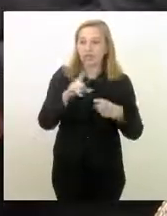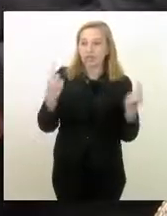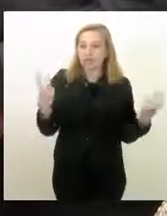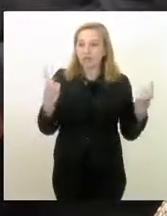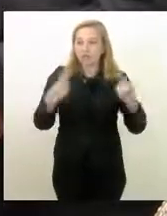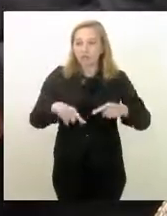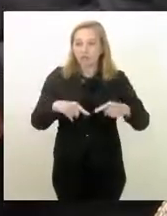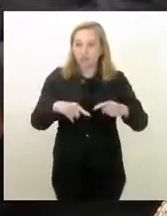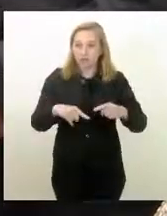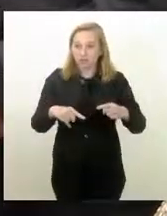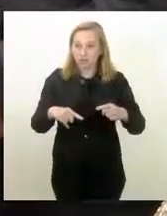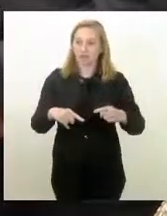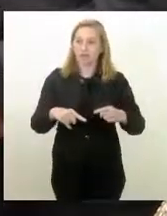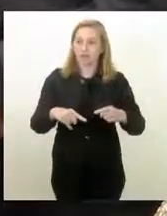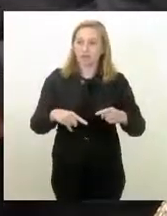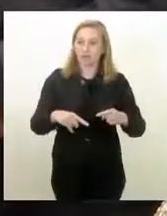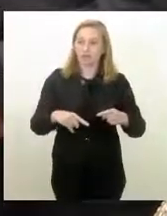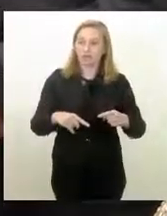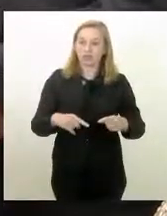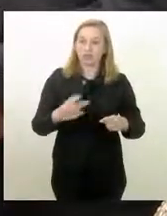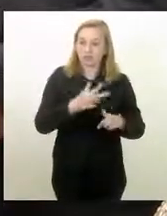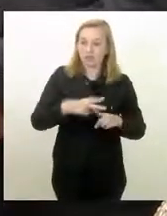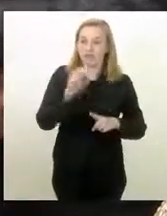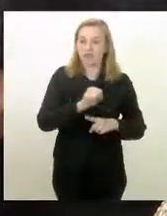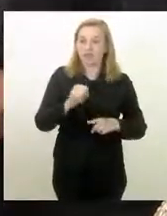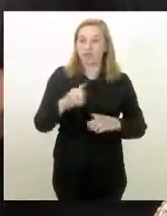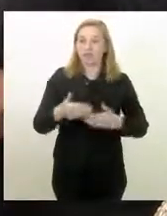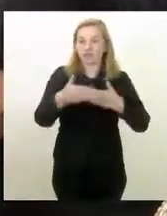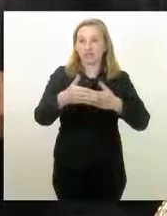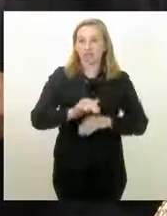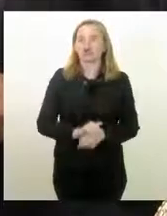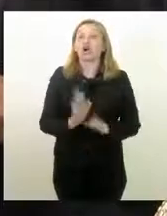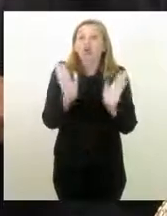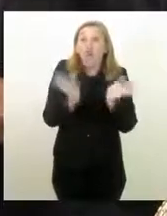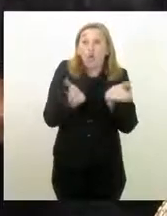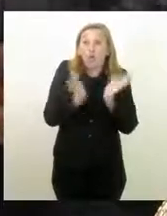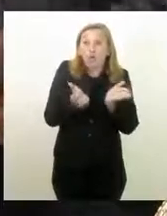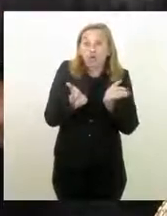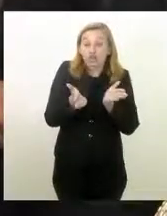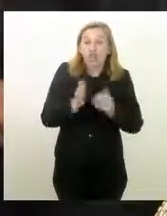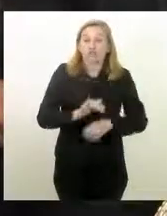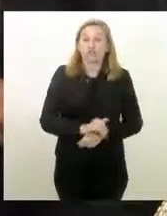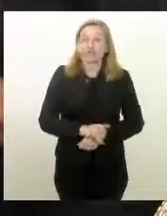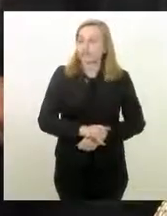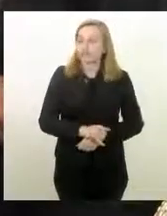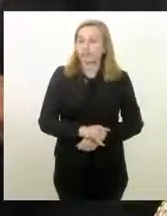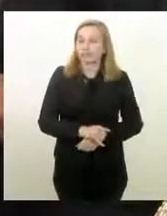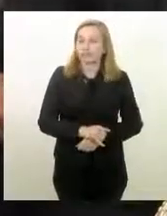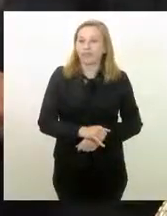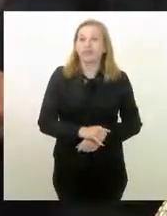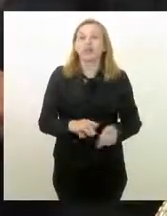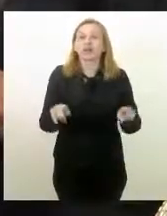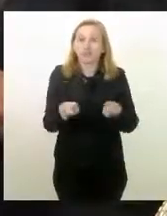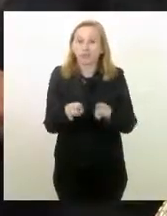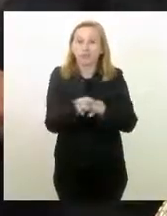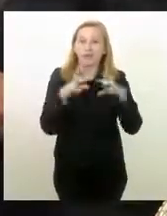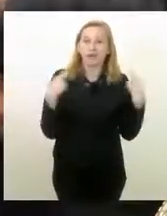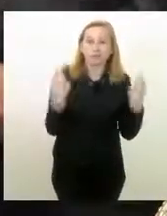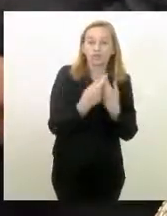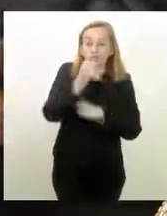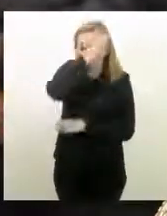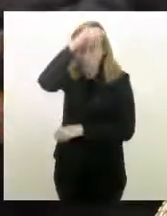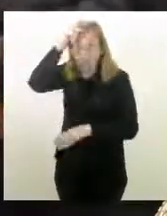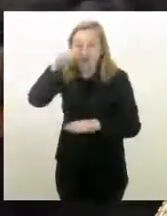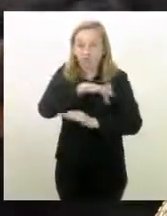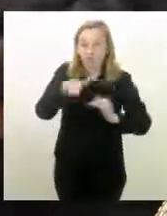serão exigidos daqui para frente. Hoje, neste ato, reunimos também os prefeitos de